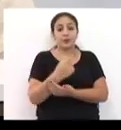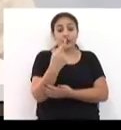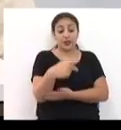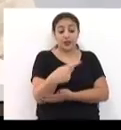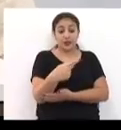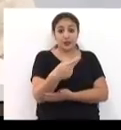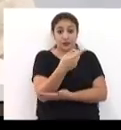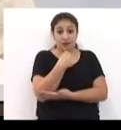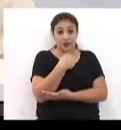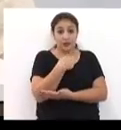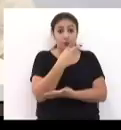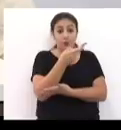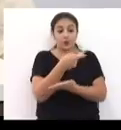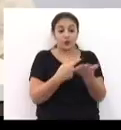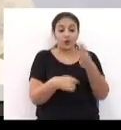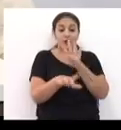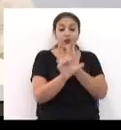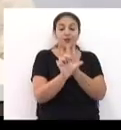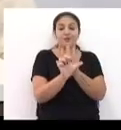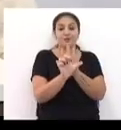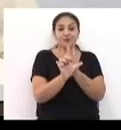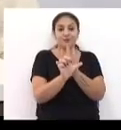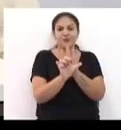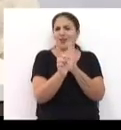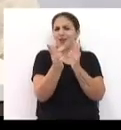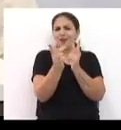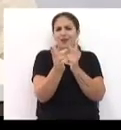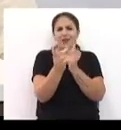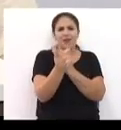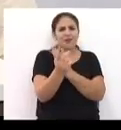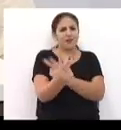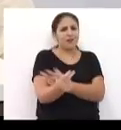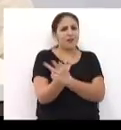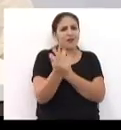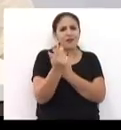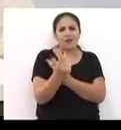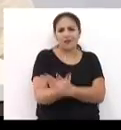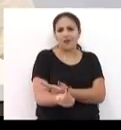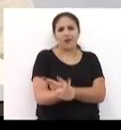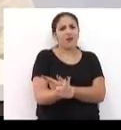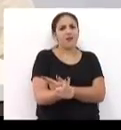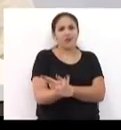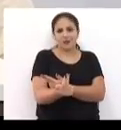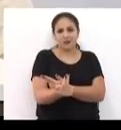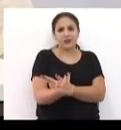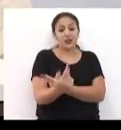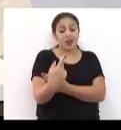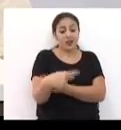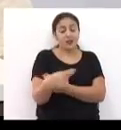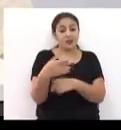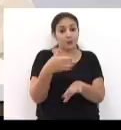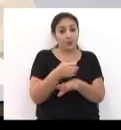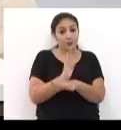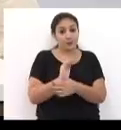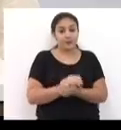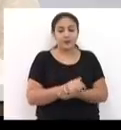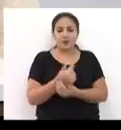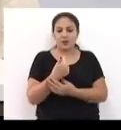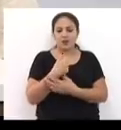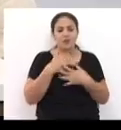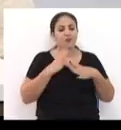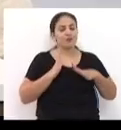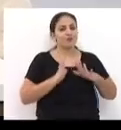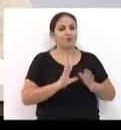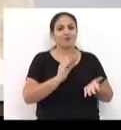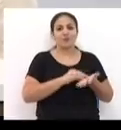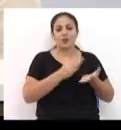vereador protocolou uma lei idêntica a esta que foi aprovada. E eu não